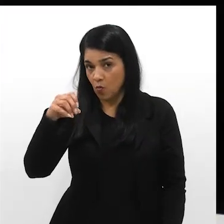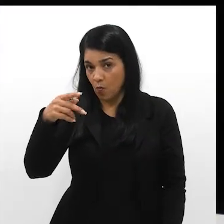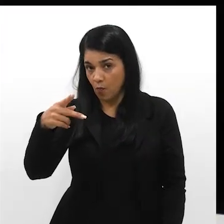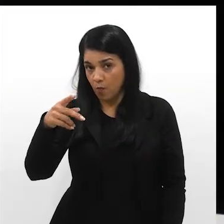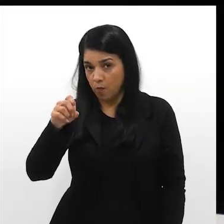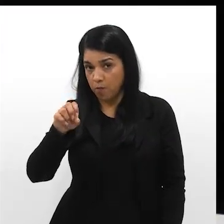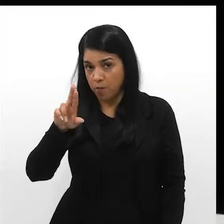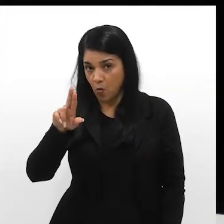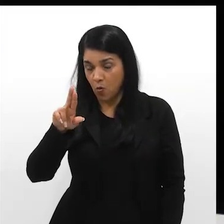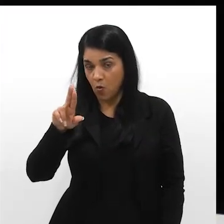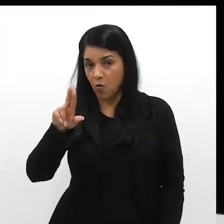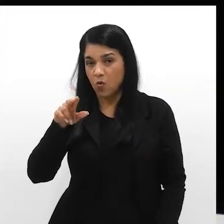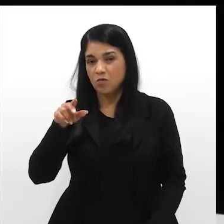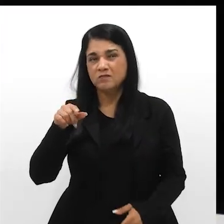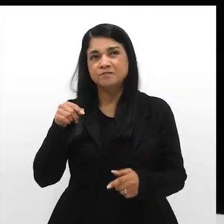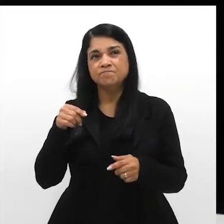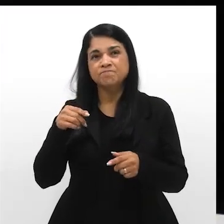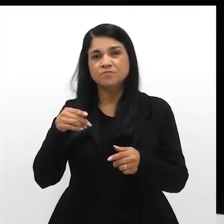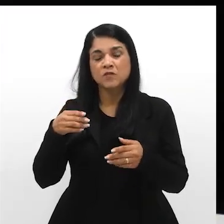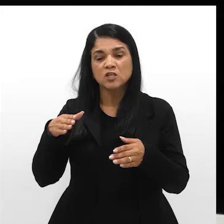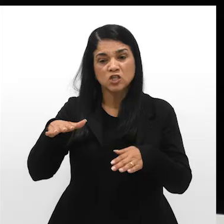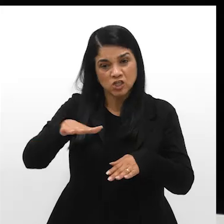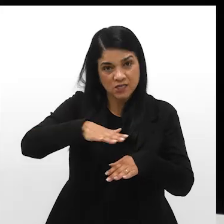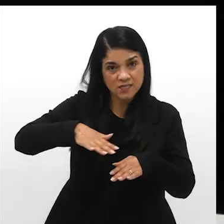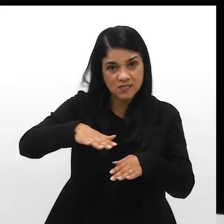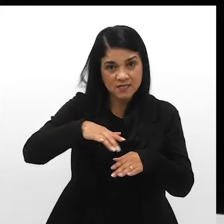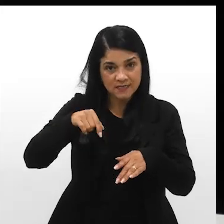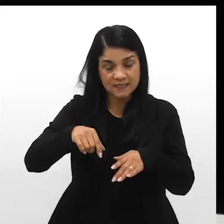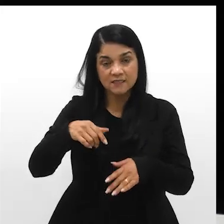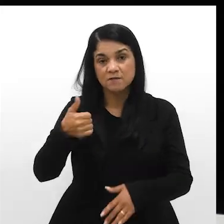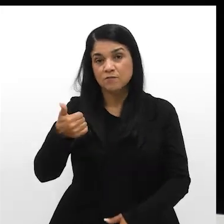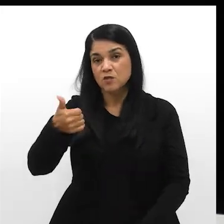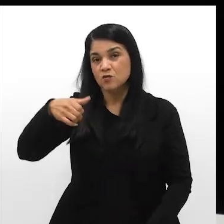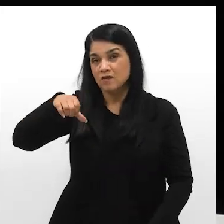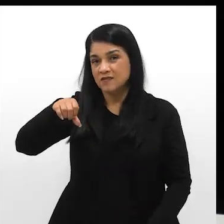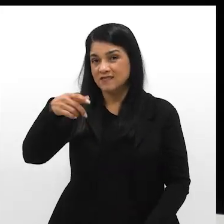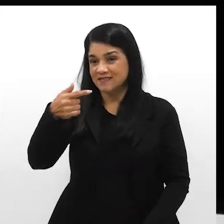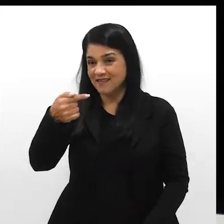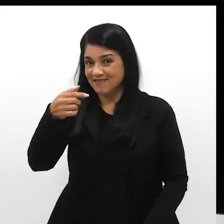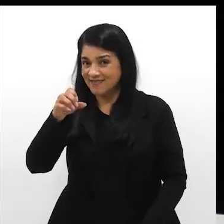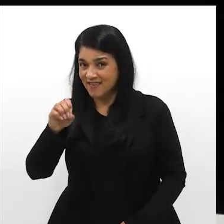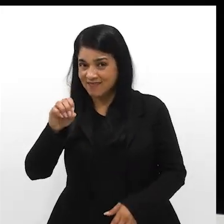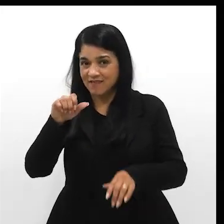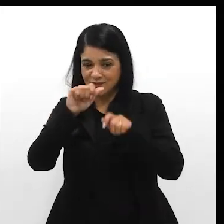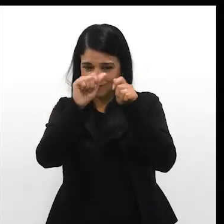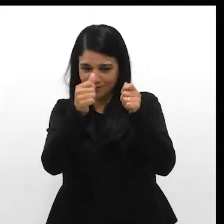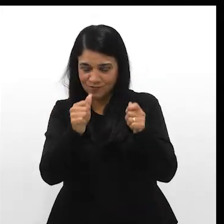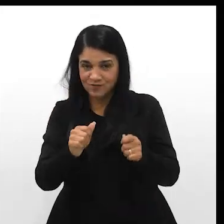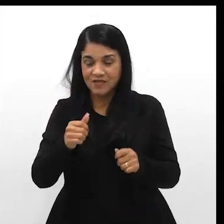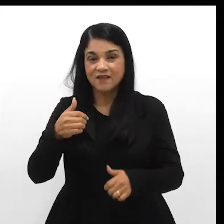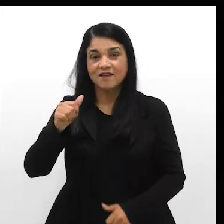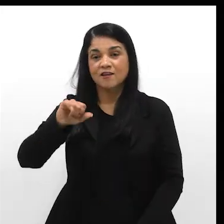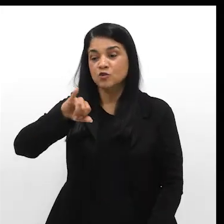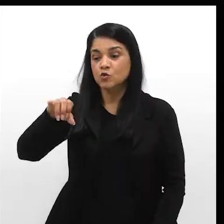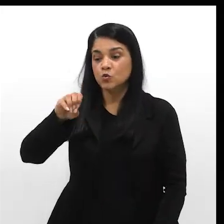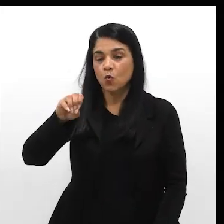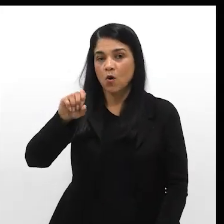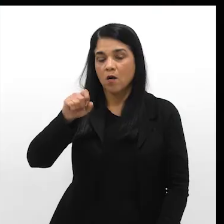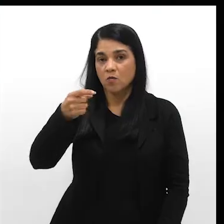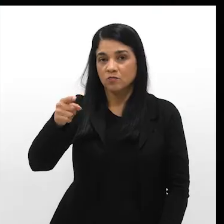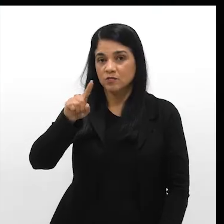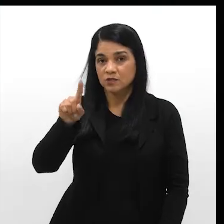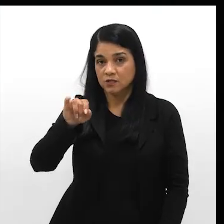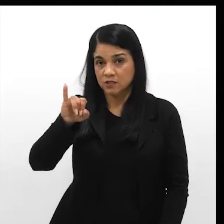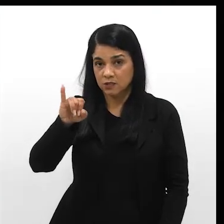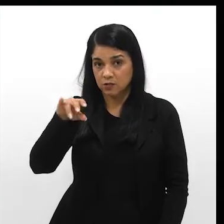isopor, ele entrou no mercado nos anos 70. Sim. Né? Foi o Joãozinho 30 e Arema. Joãozinho 30